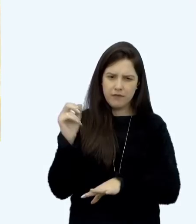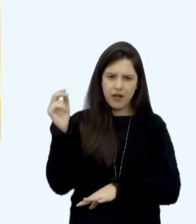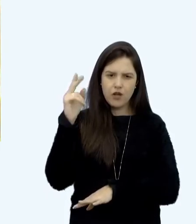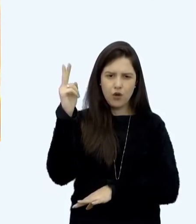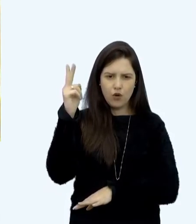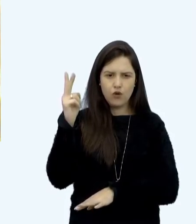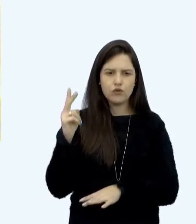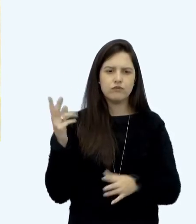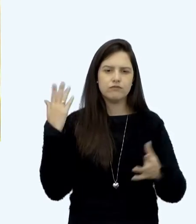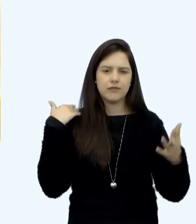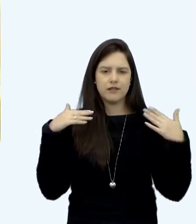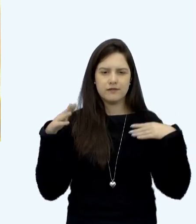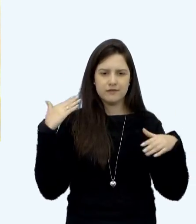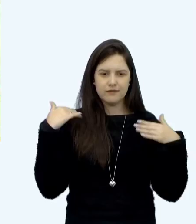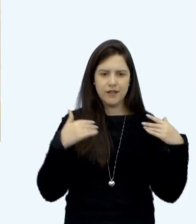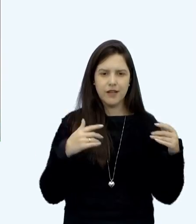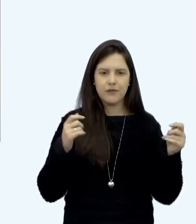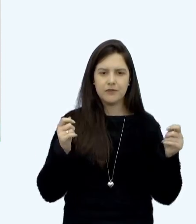estrangeiros.